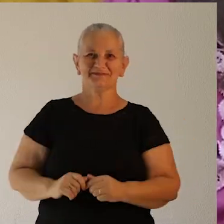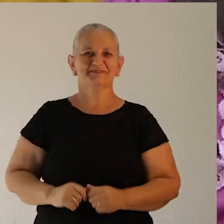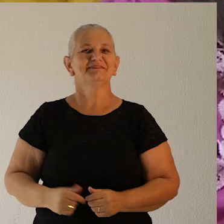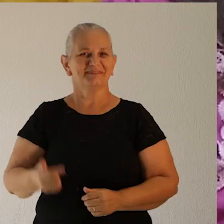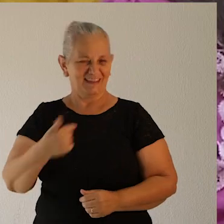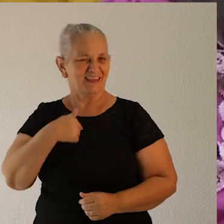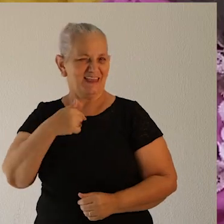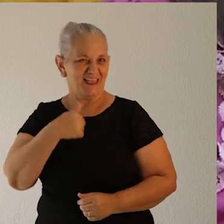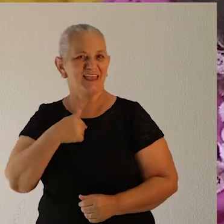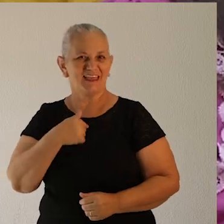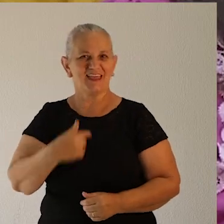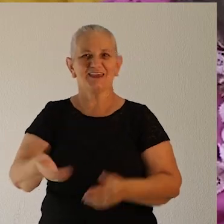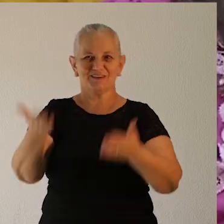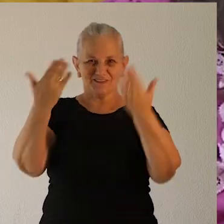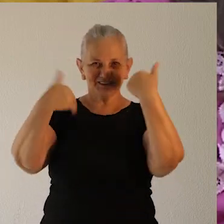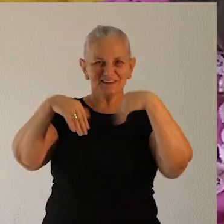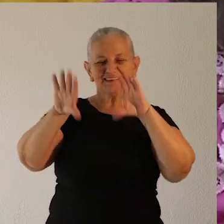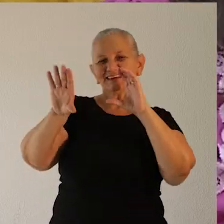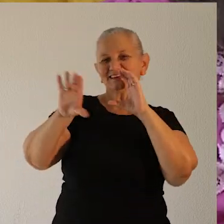Silvio Cuca,